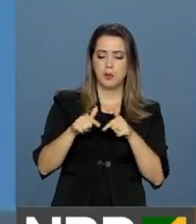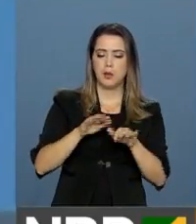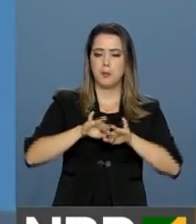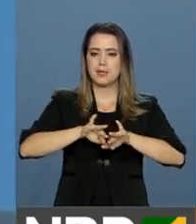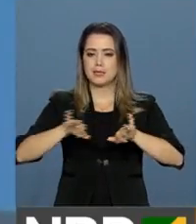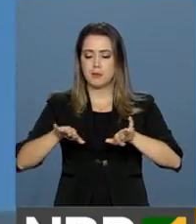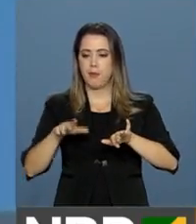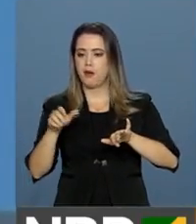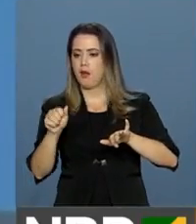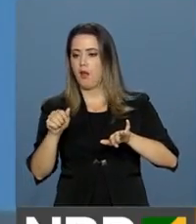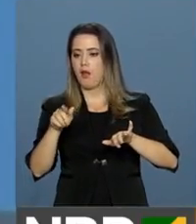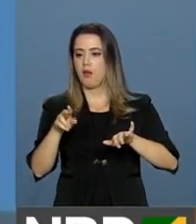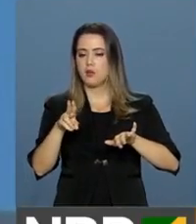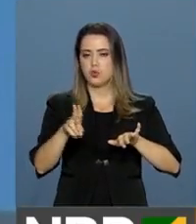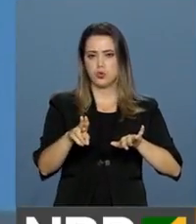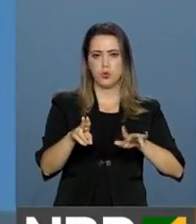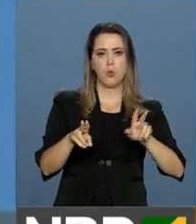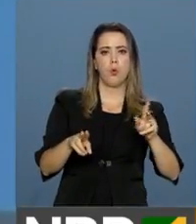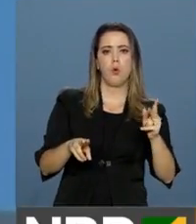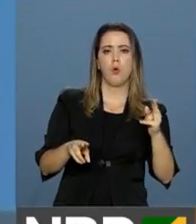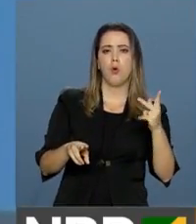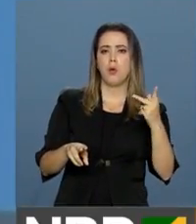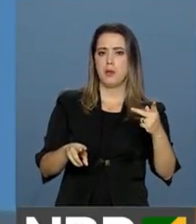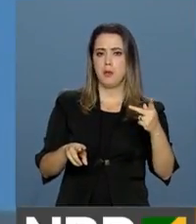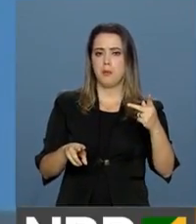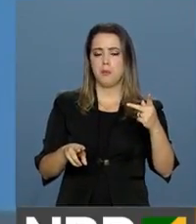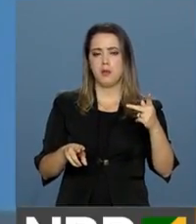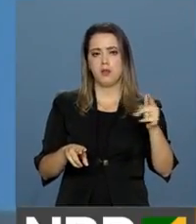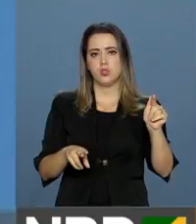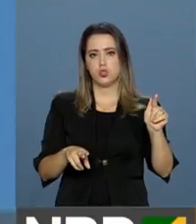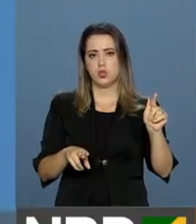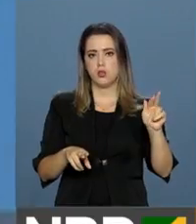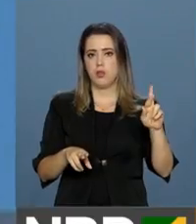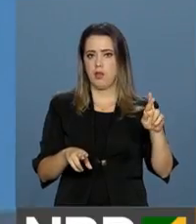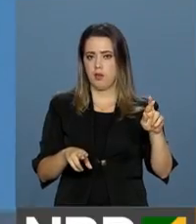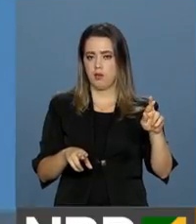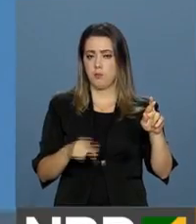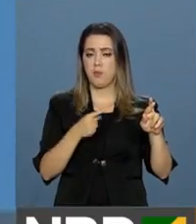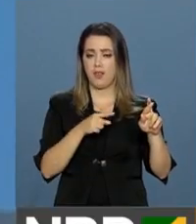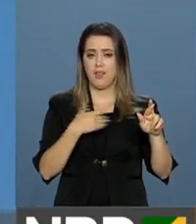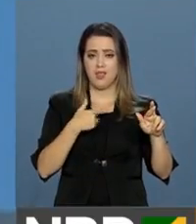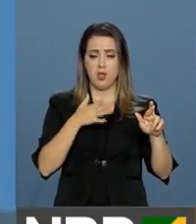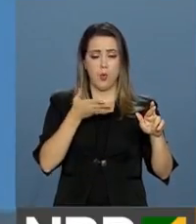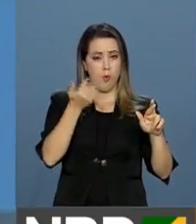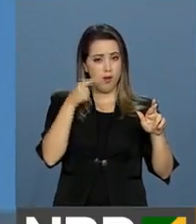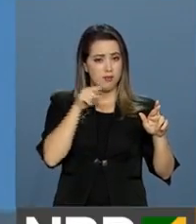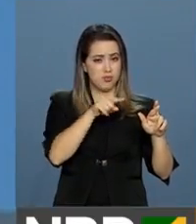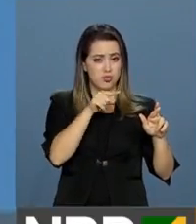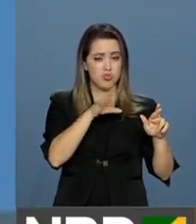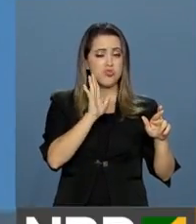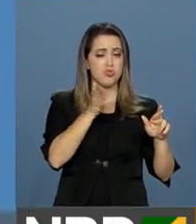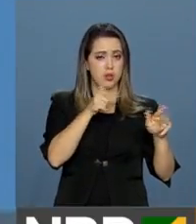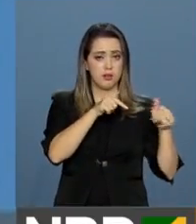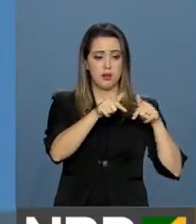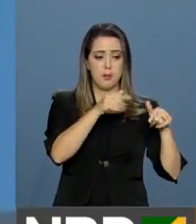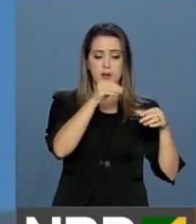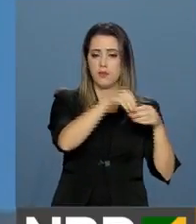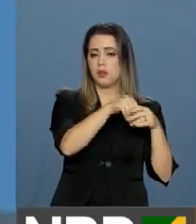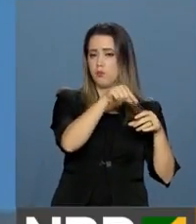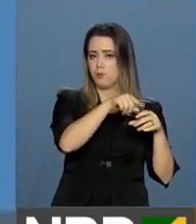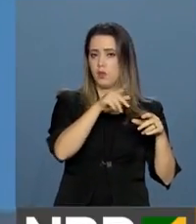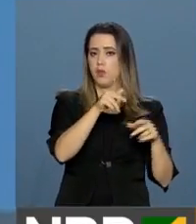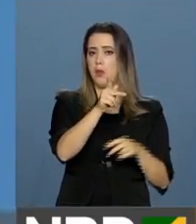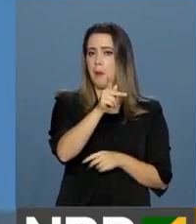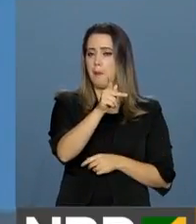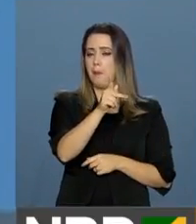na verdade eu já tinha experiência de procurador é procurador do estado e por isto mais ou menos sabia o que estava